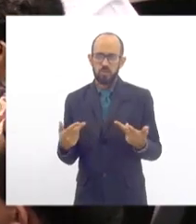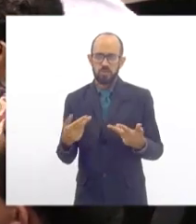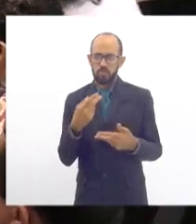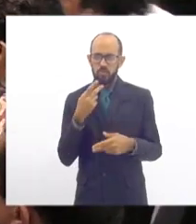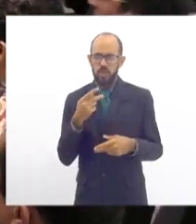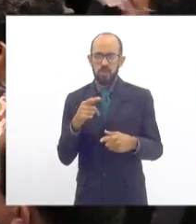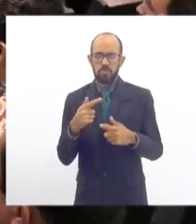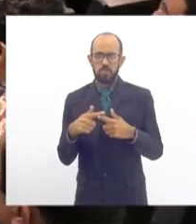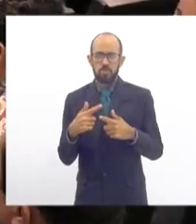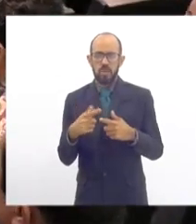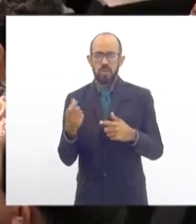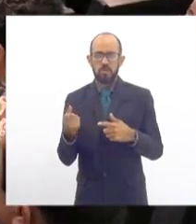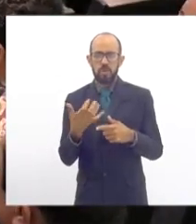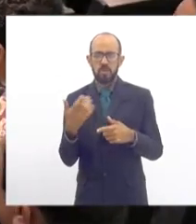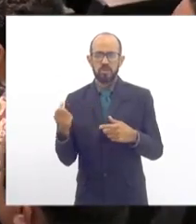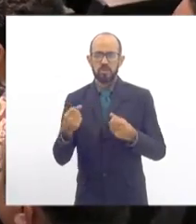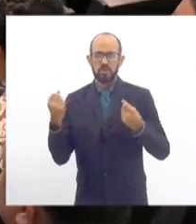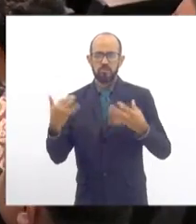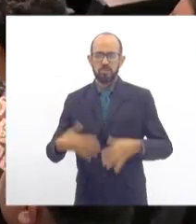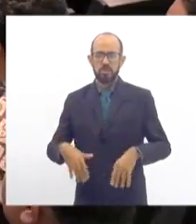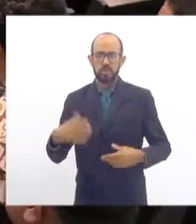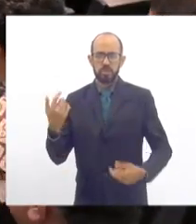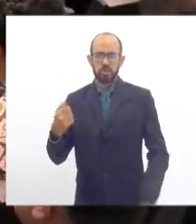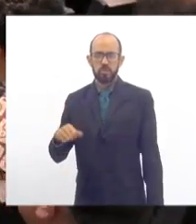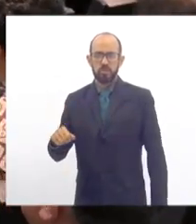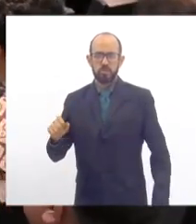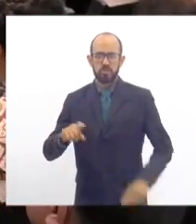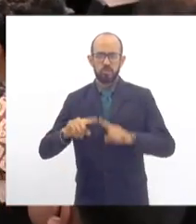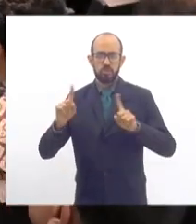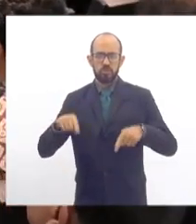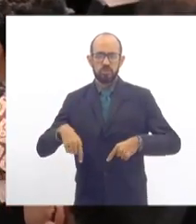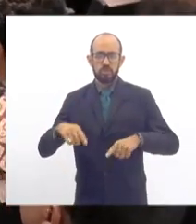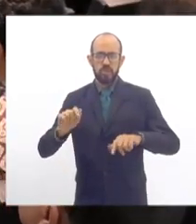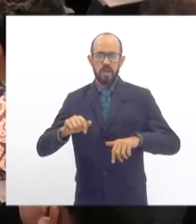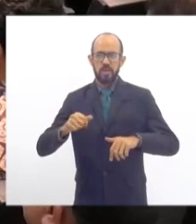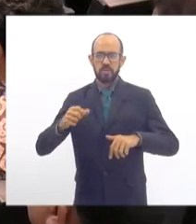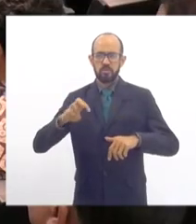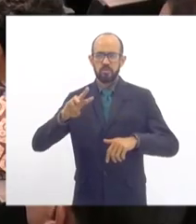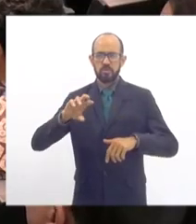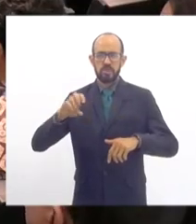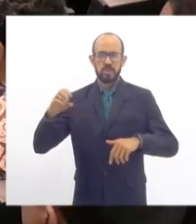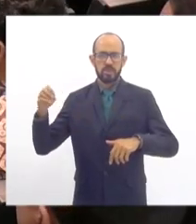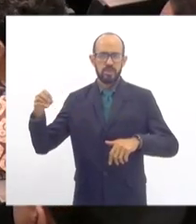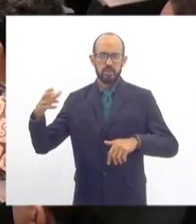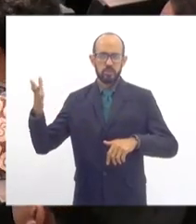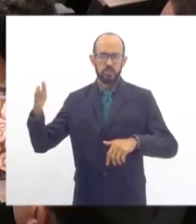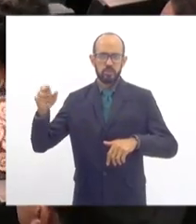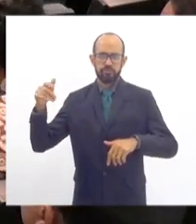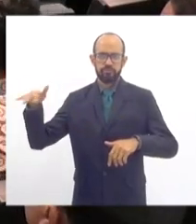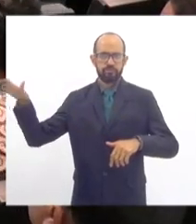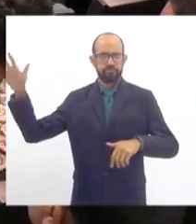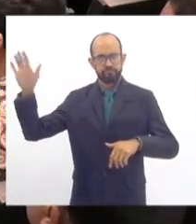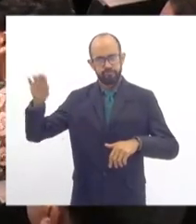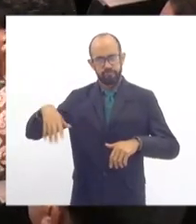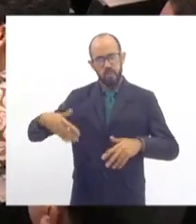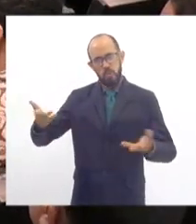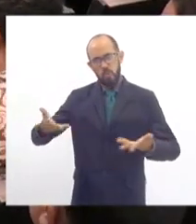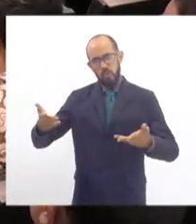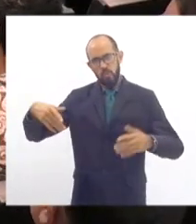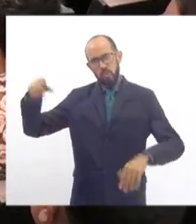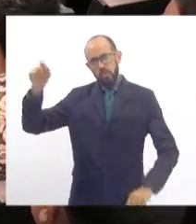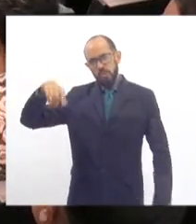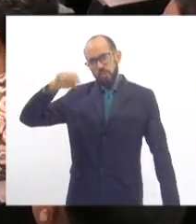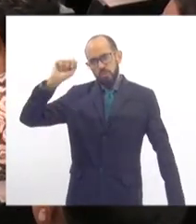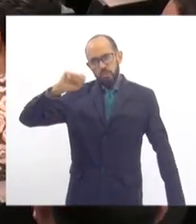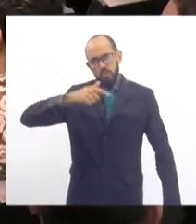quando eu falo dos cargos do 300 e tal, teve um, hoje, governador, ele chegou no